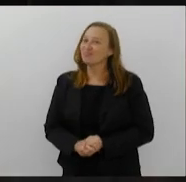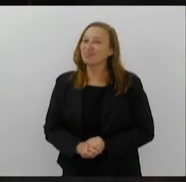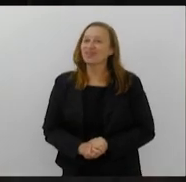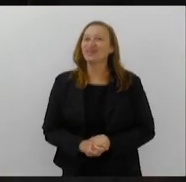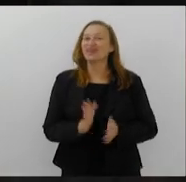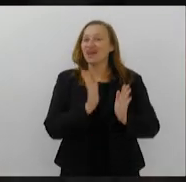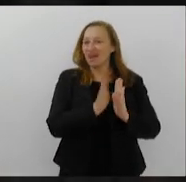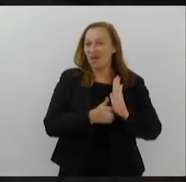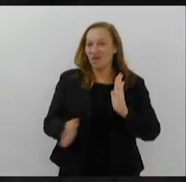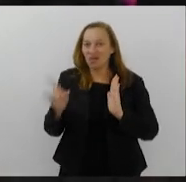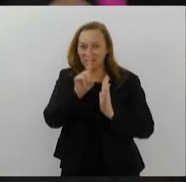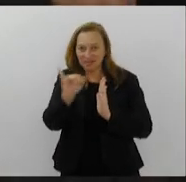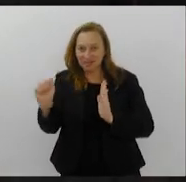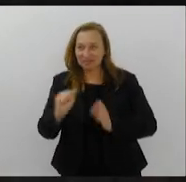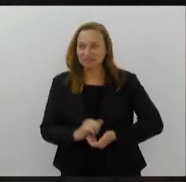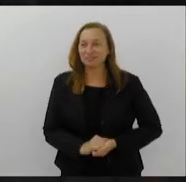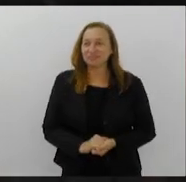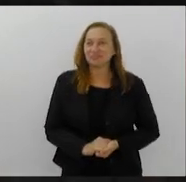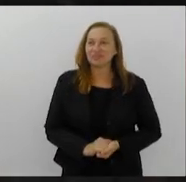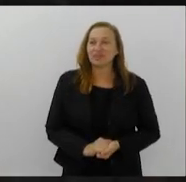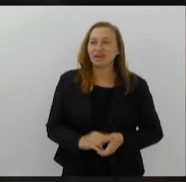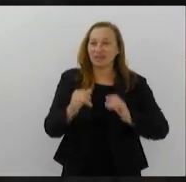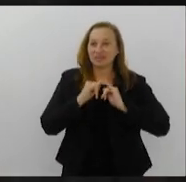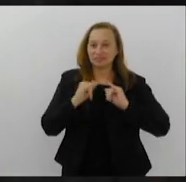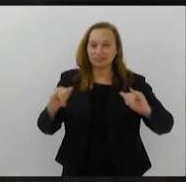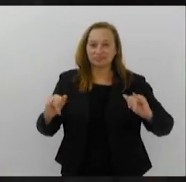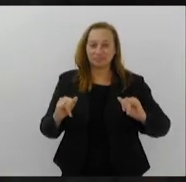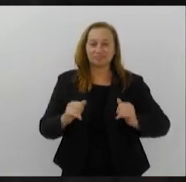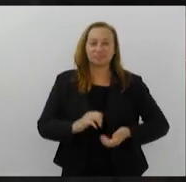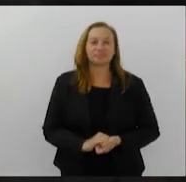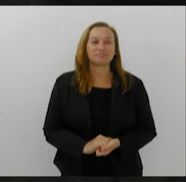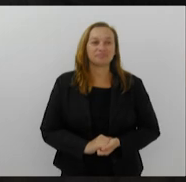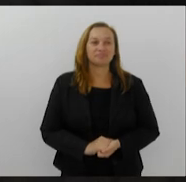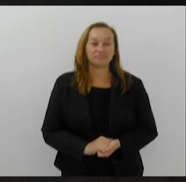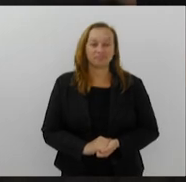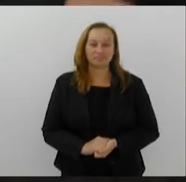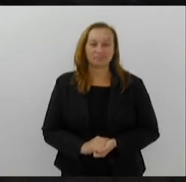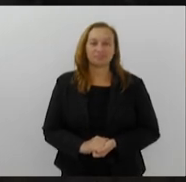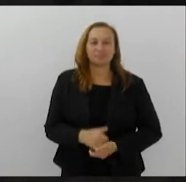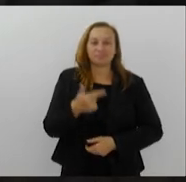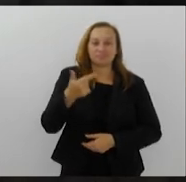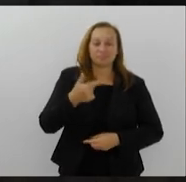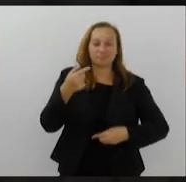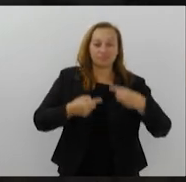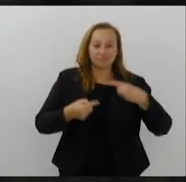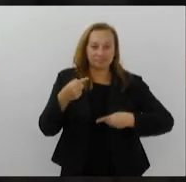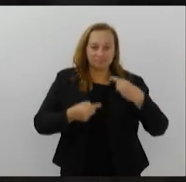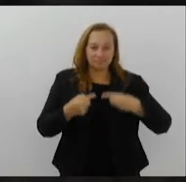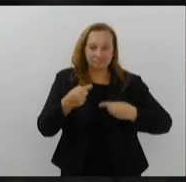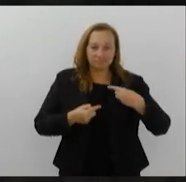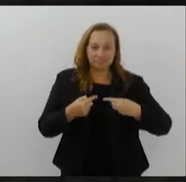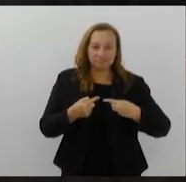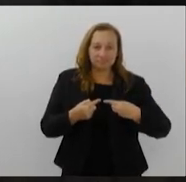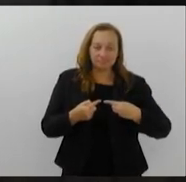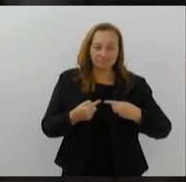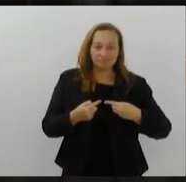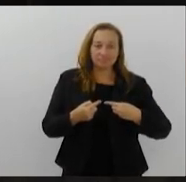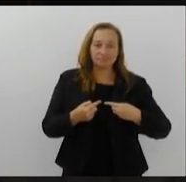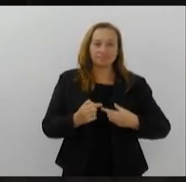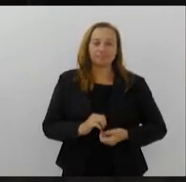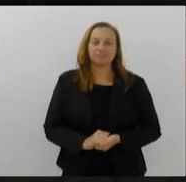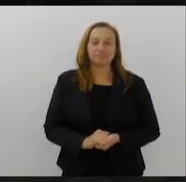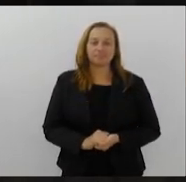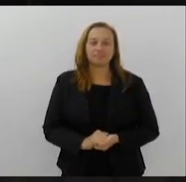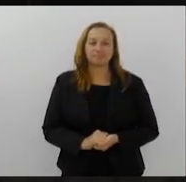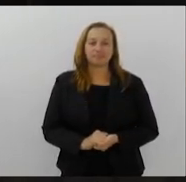Passa-se a ordem do dia. Anuncio, em tramitação ordinária, em segunda discussão, redação do vencido